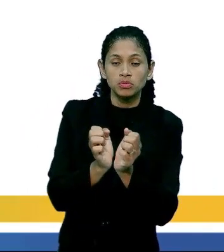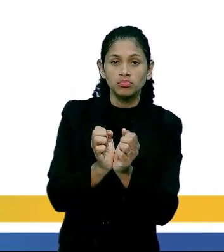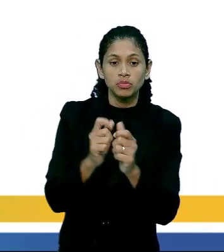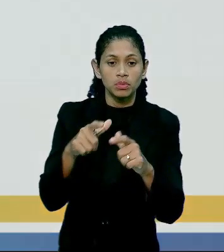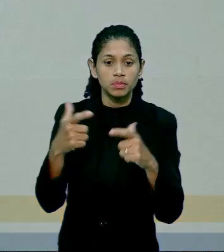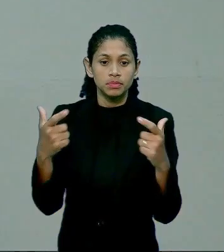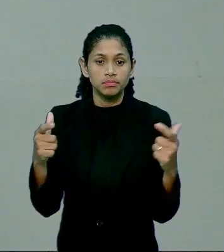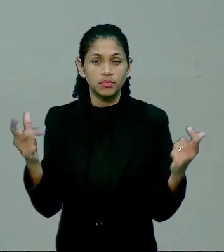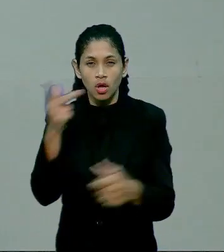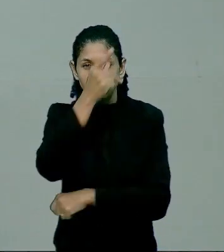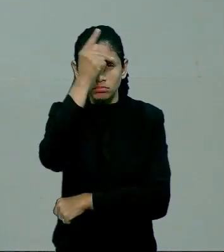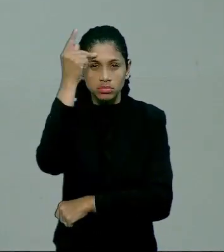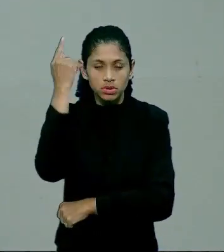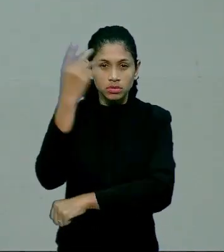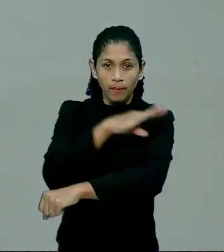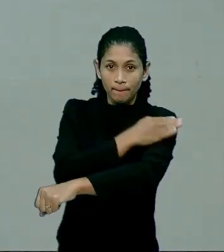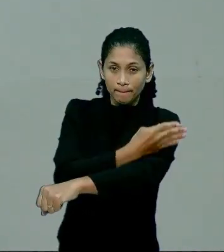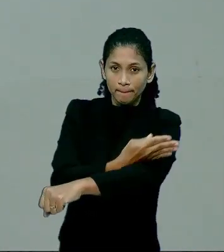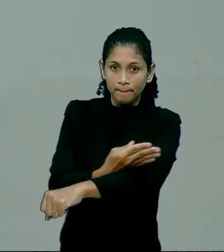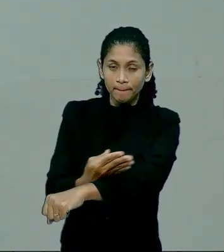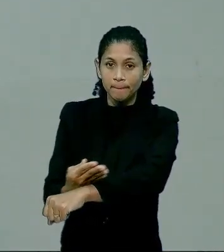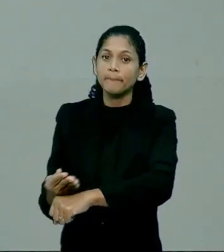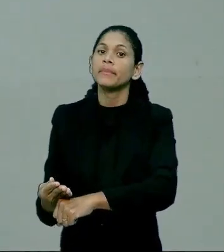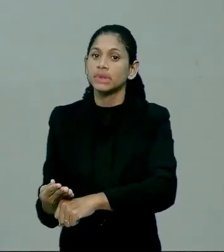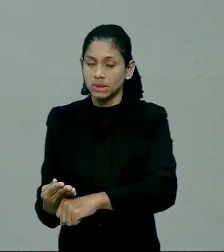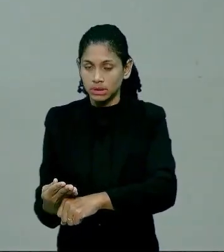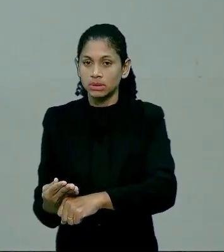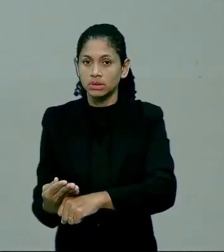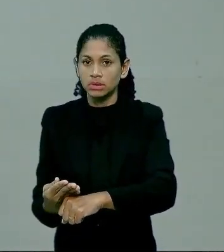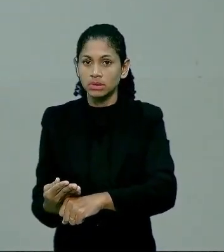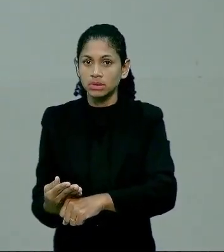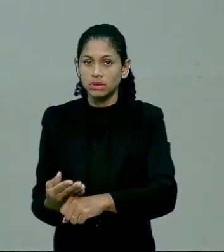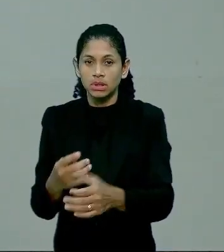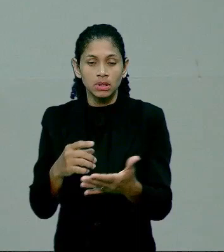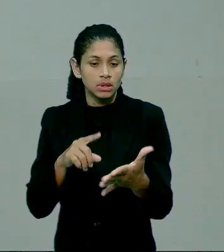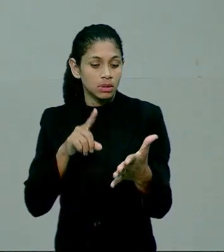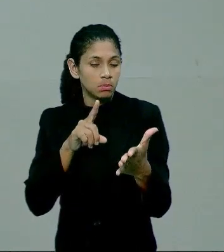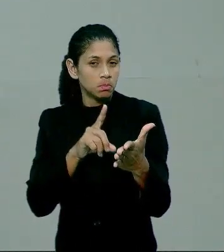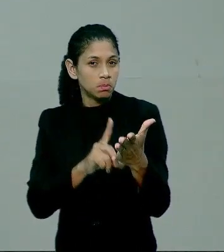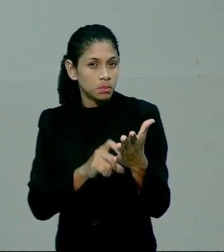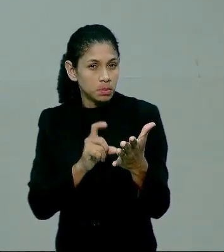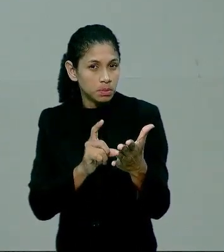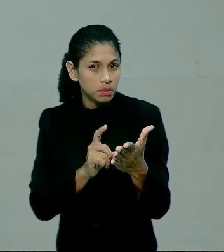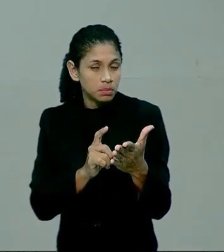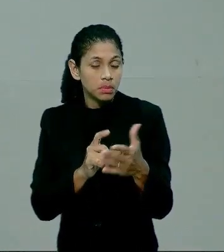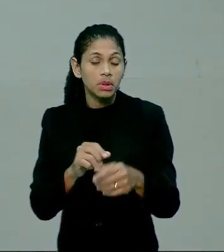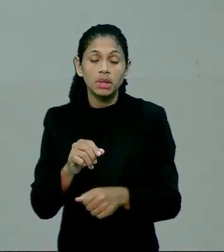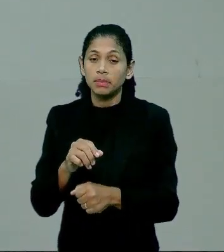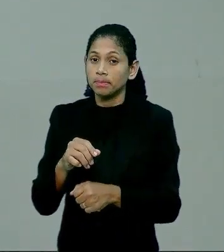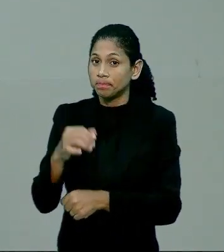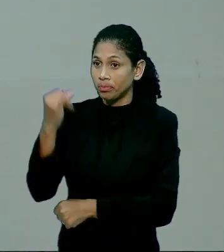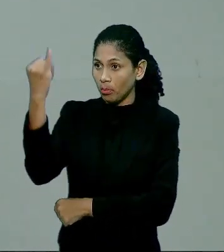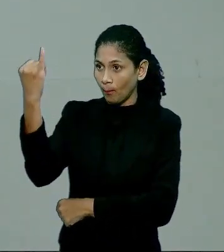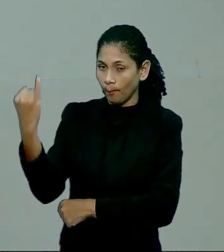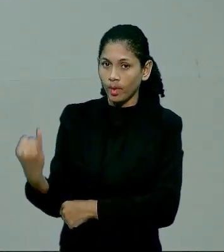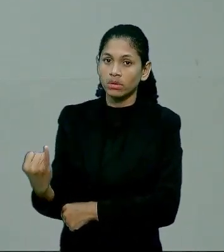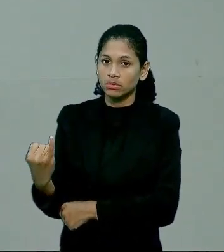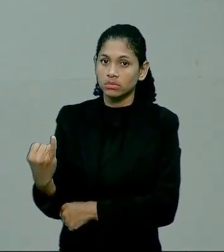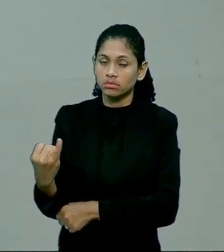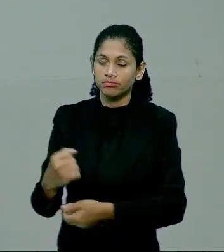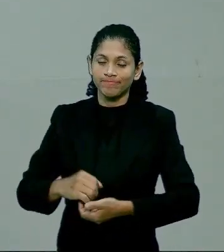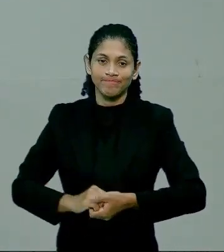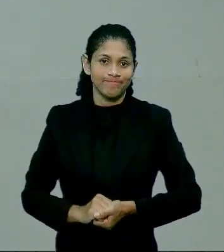pessoas brancas e magras. Você já olhou o seu universo? Você sabe que mais da metade da